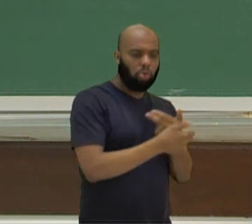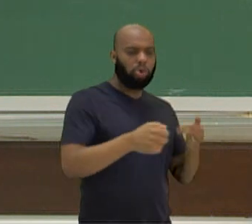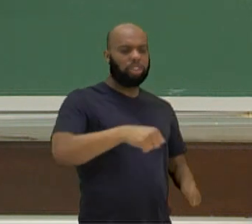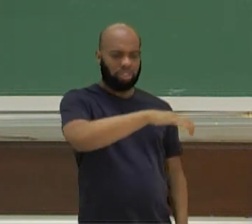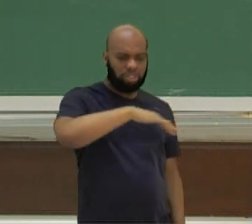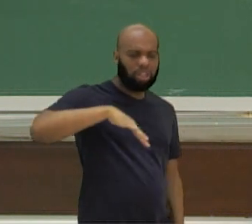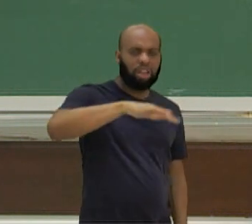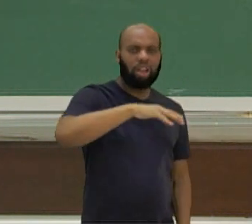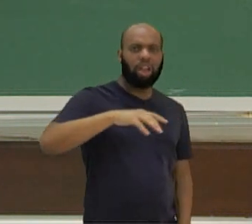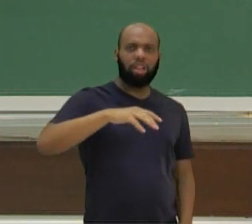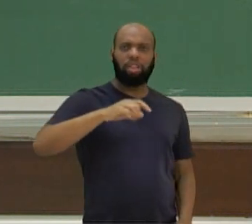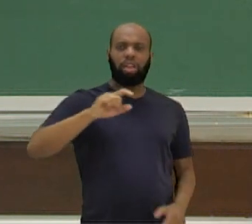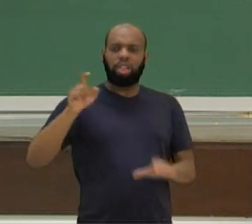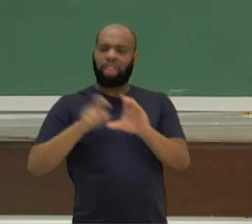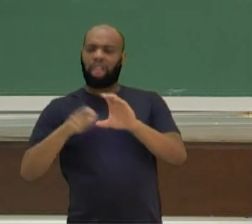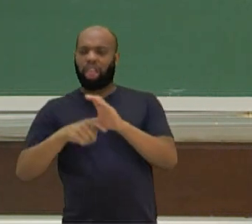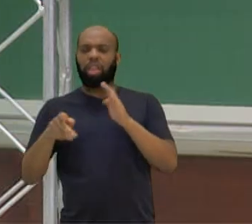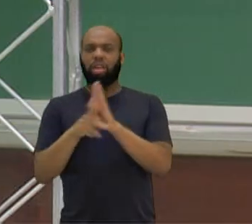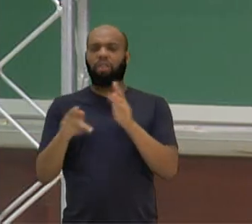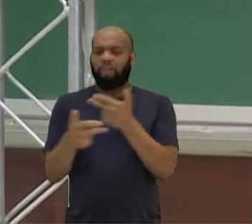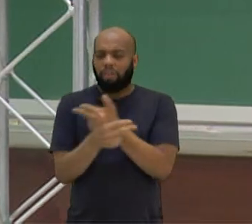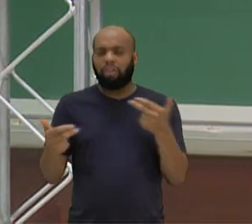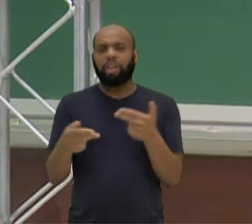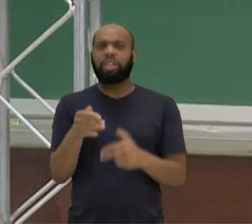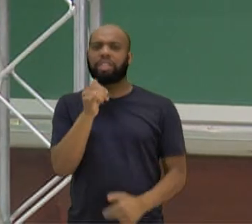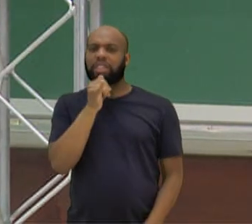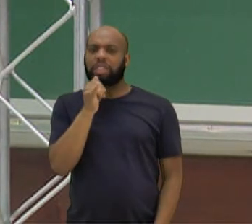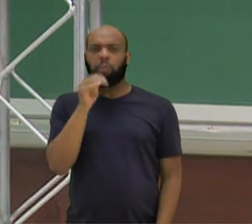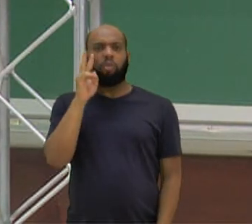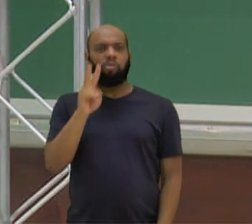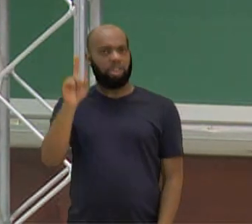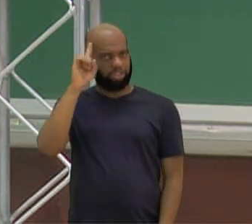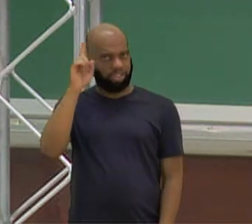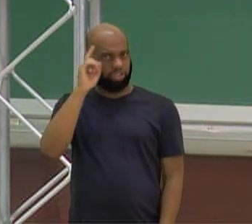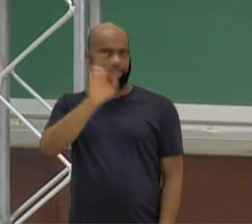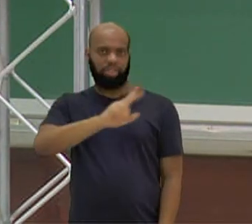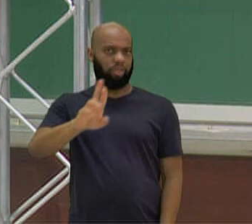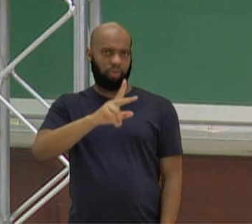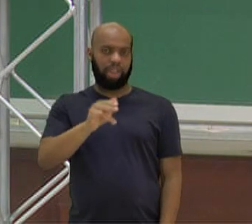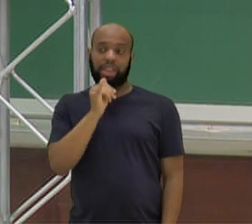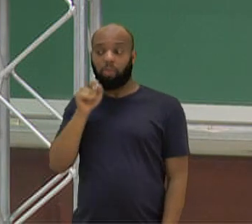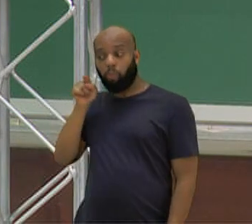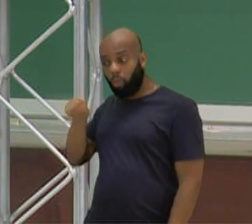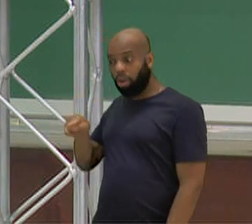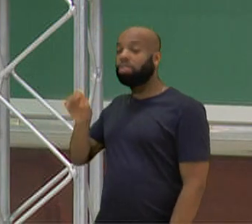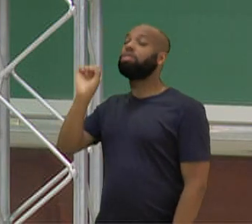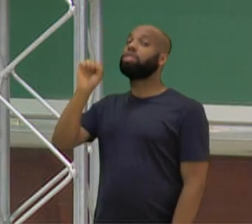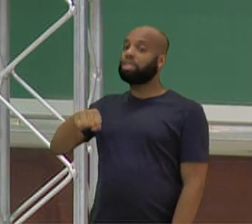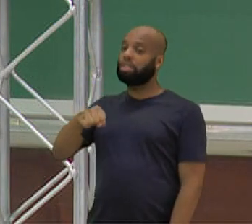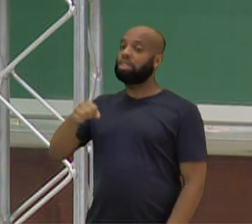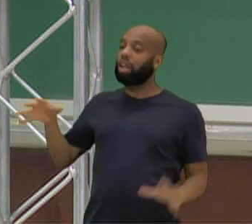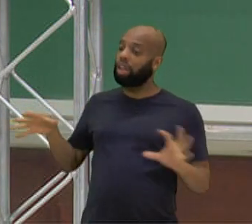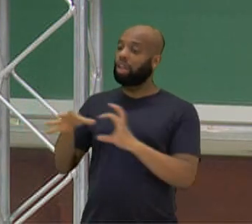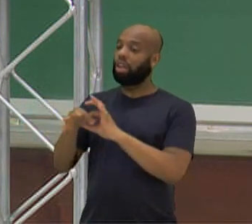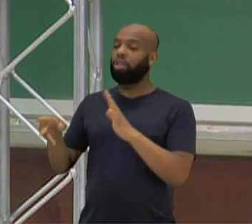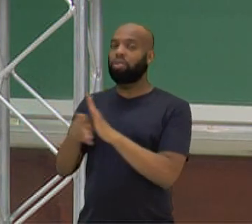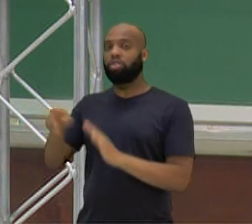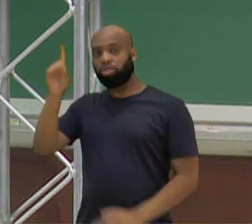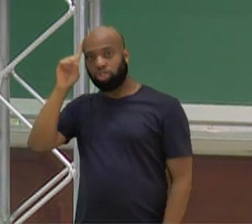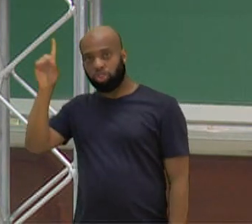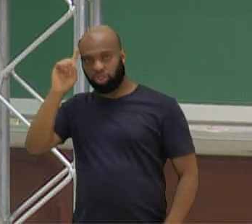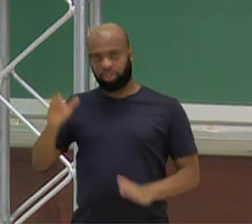Ele não está preso a coisas que ele vê no cotidiano, como a crônica. Tudo bem?